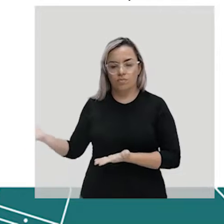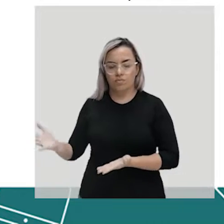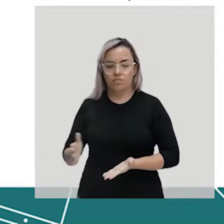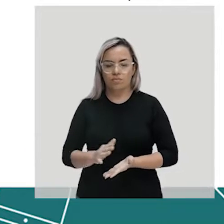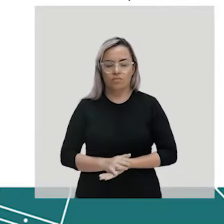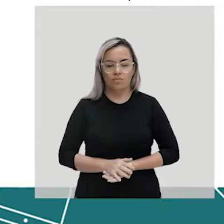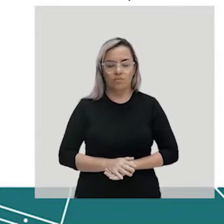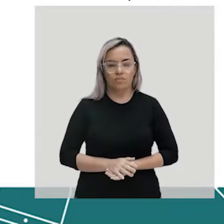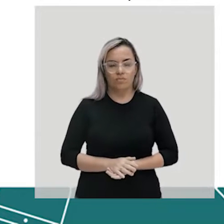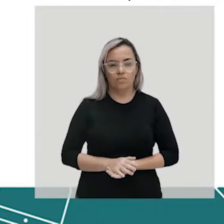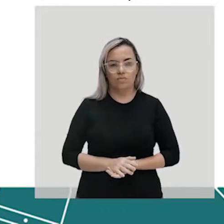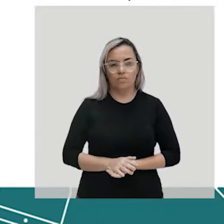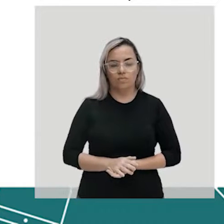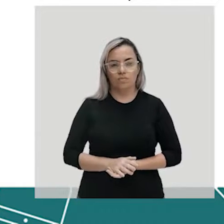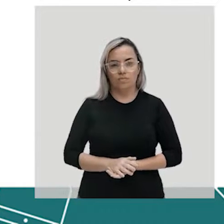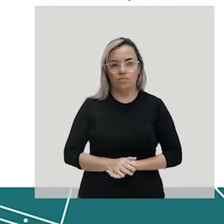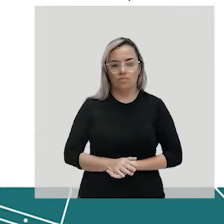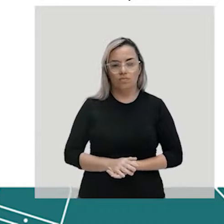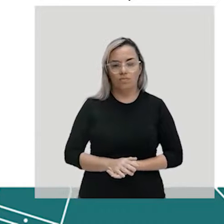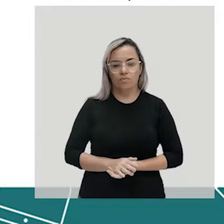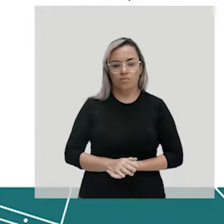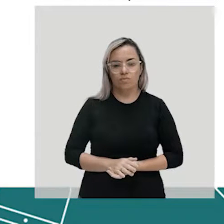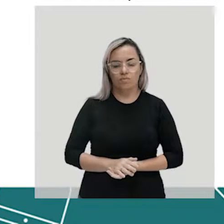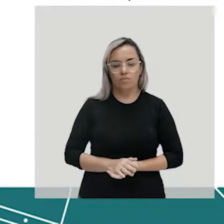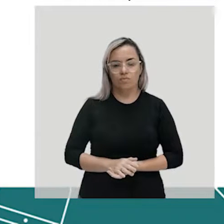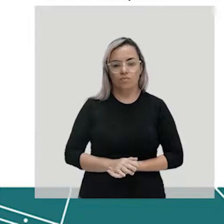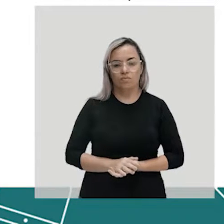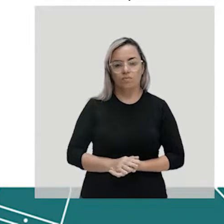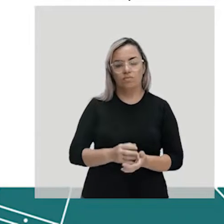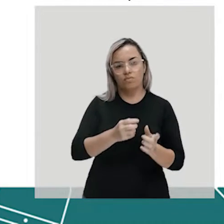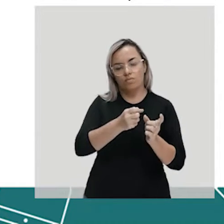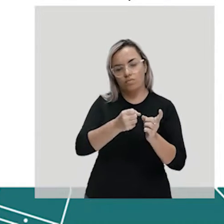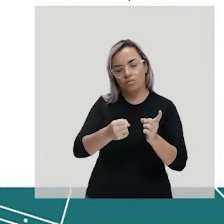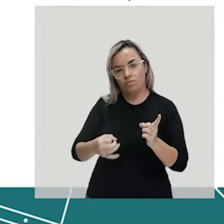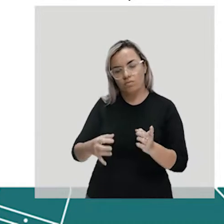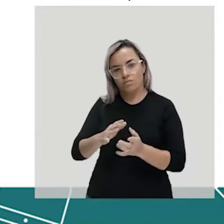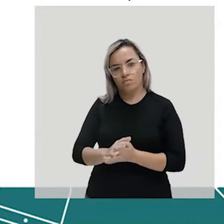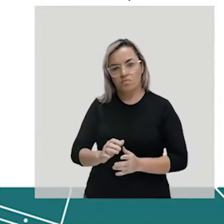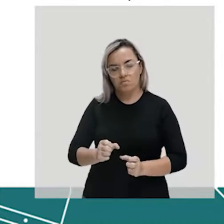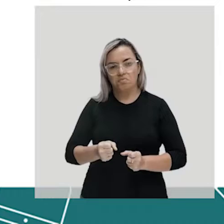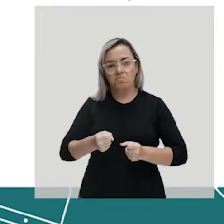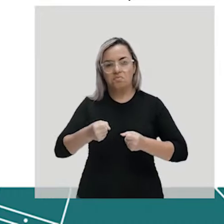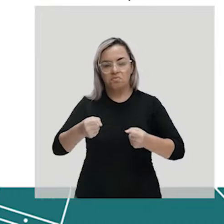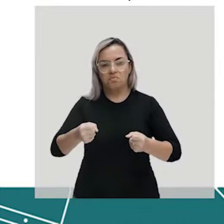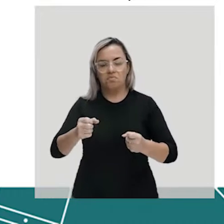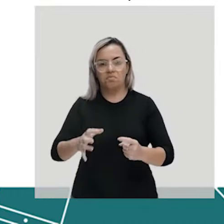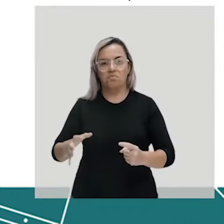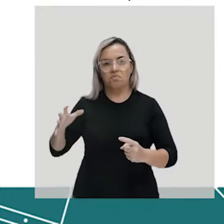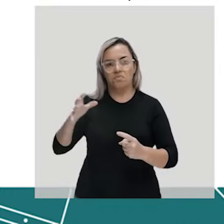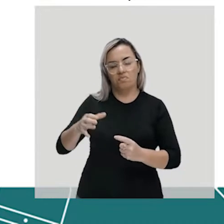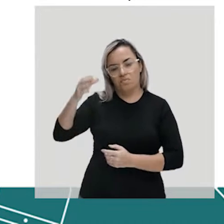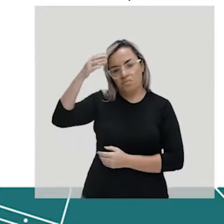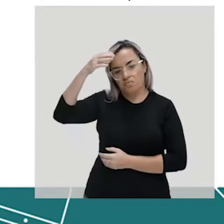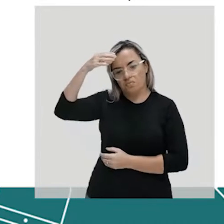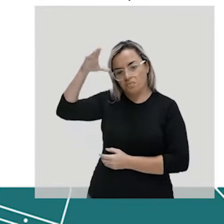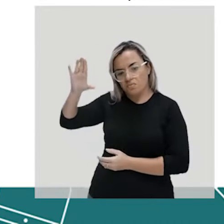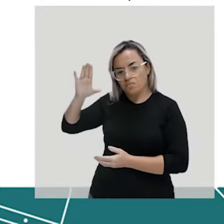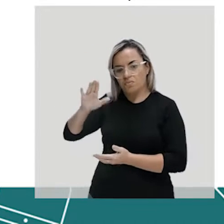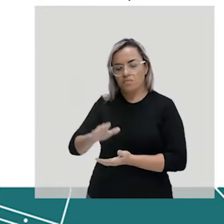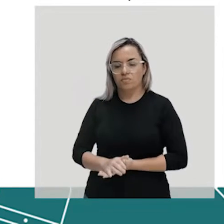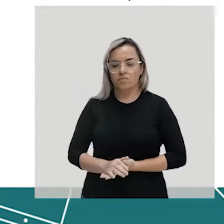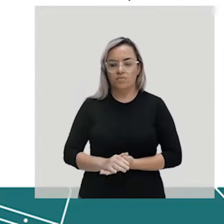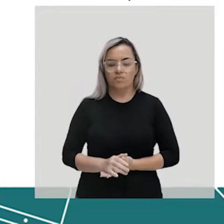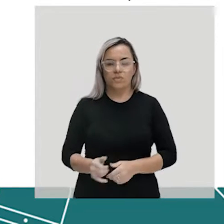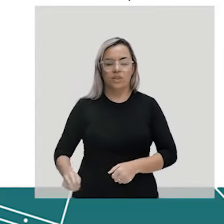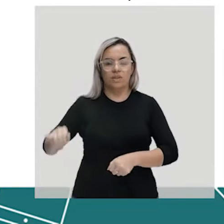Unido é descrito né quando a gente observa alguns textos ele é escrito como uma superpotência cultural e Londres né que a capital